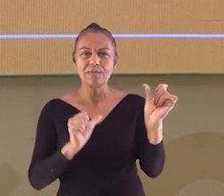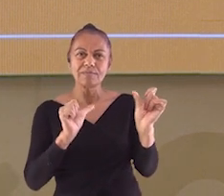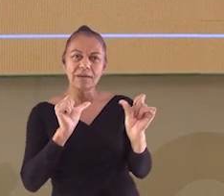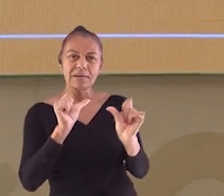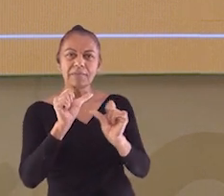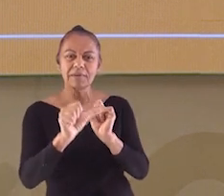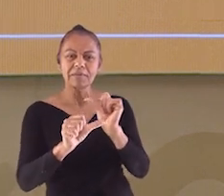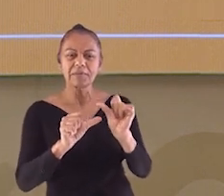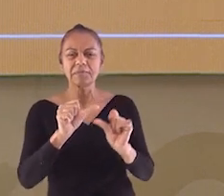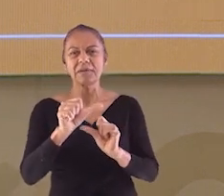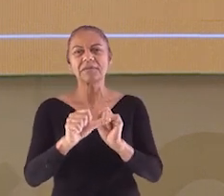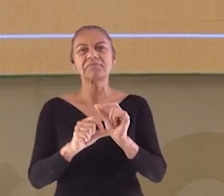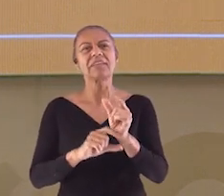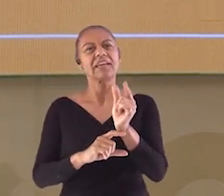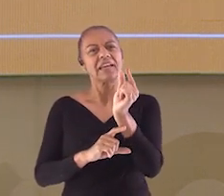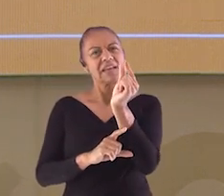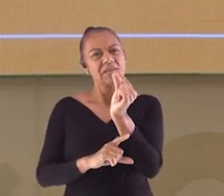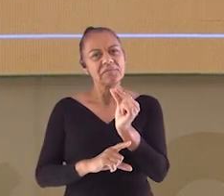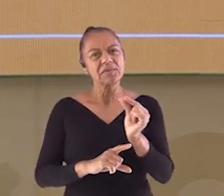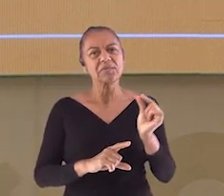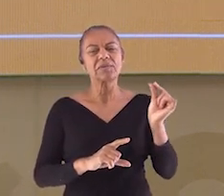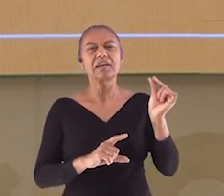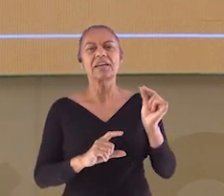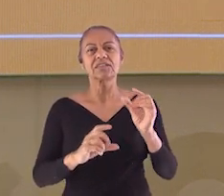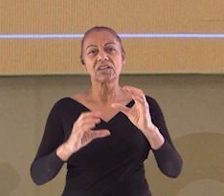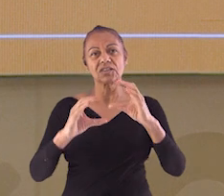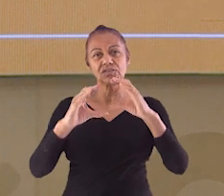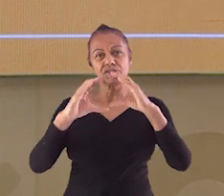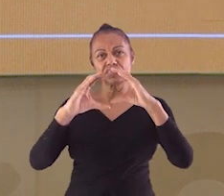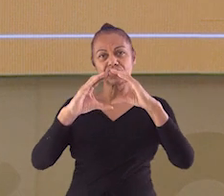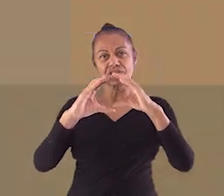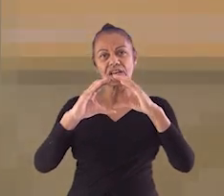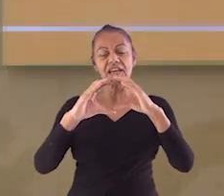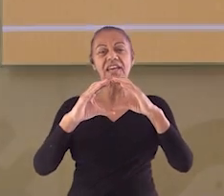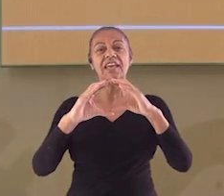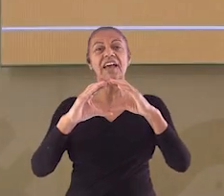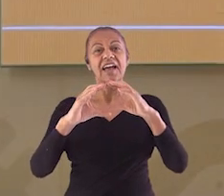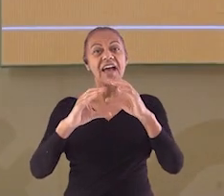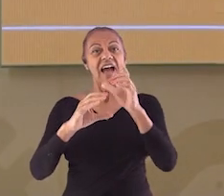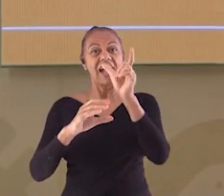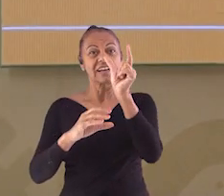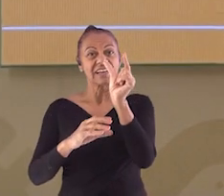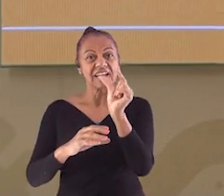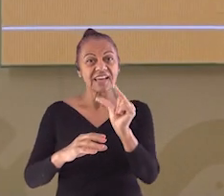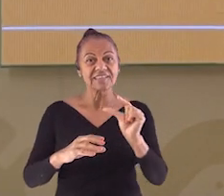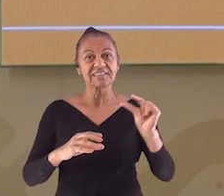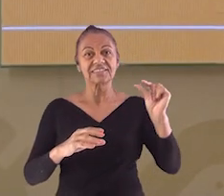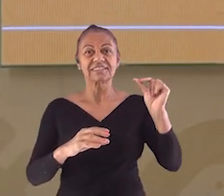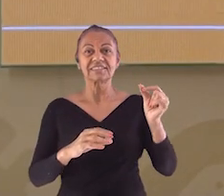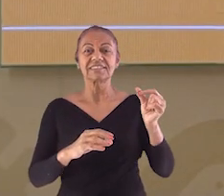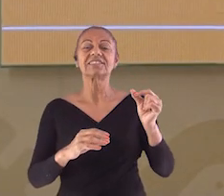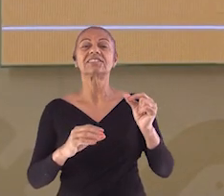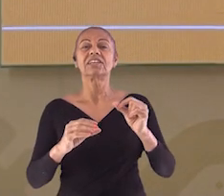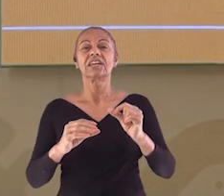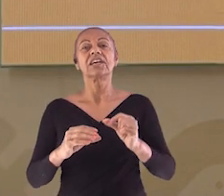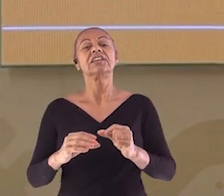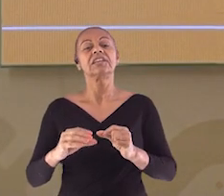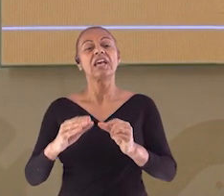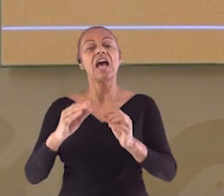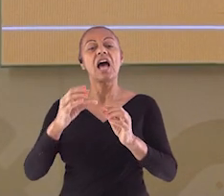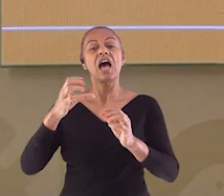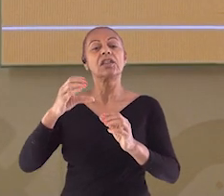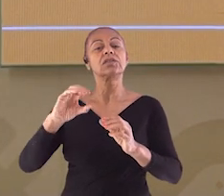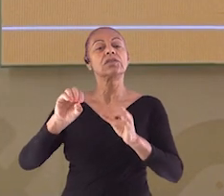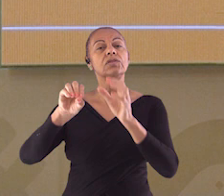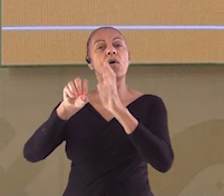a minguante, cheia, crescente e nova. Quando olhamos para a Lua, às vezes ela nem